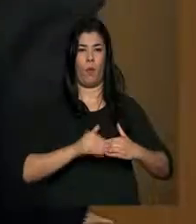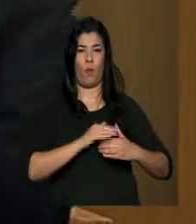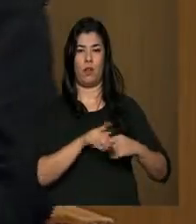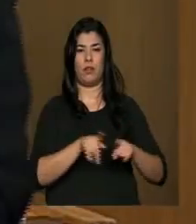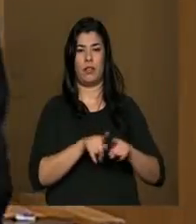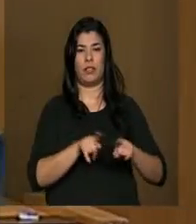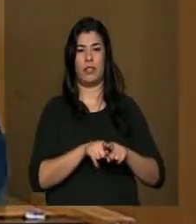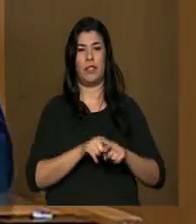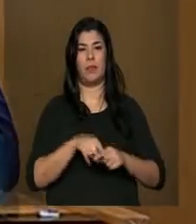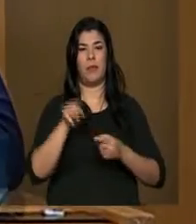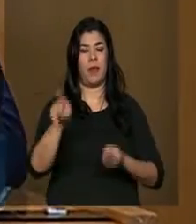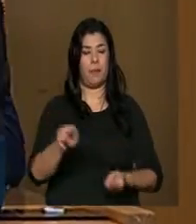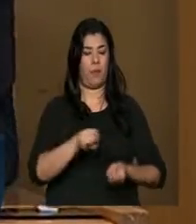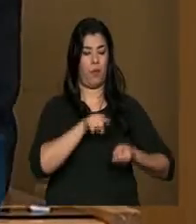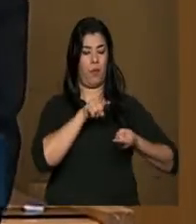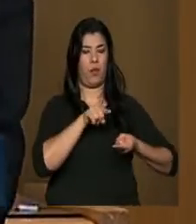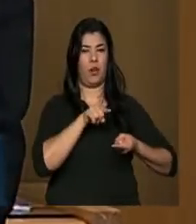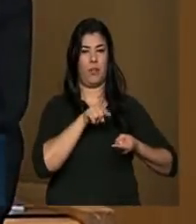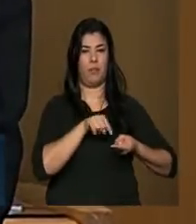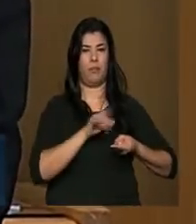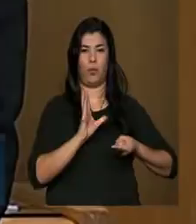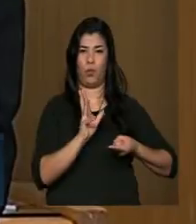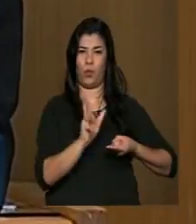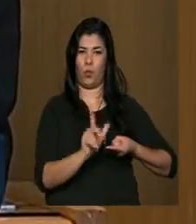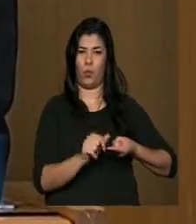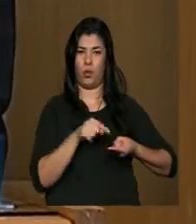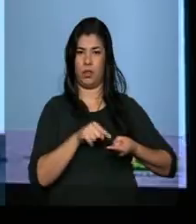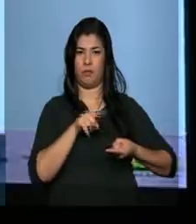que tenha sido higienizado. Pode passar o próximo?